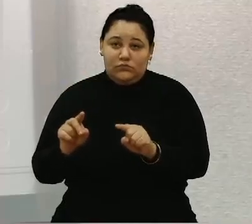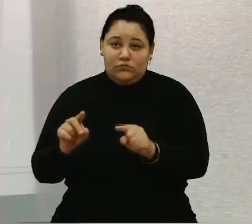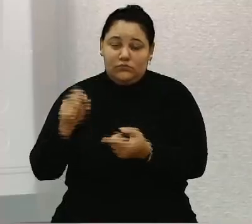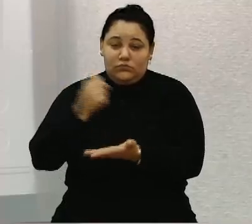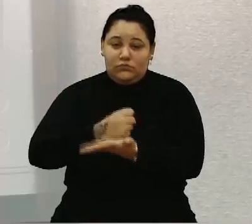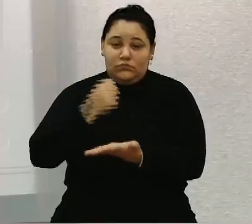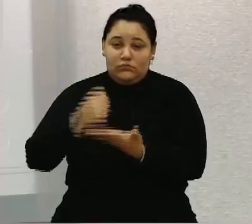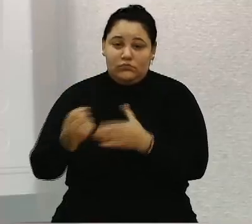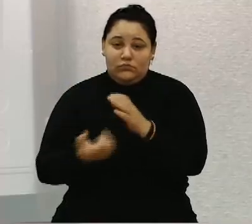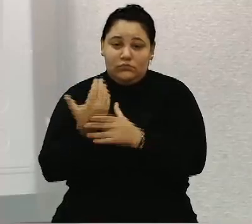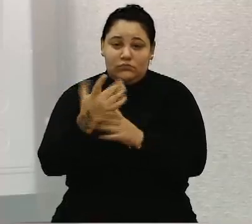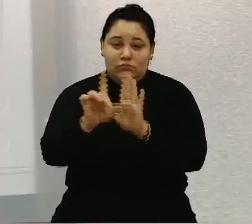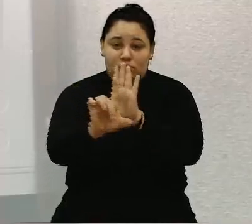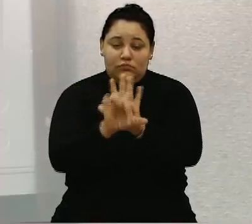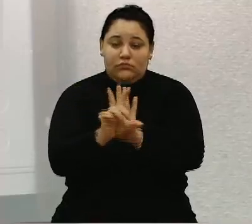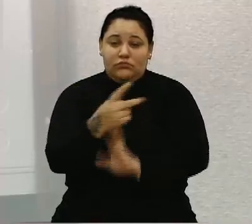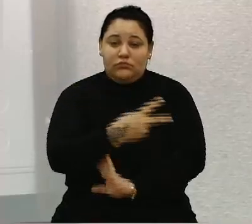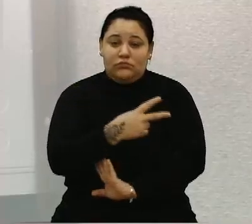criadas pela Lei